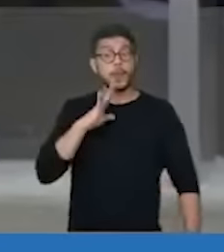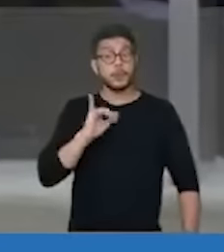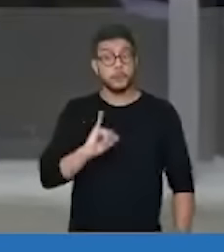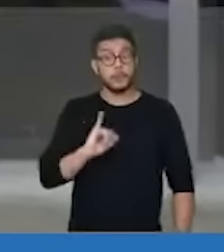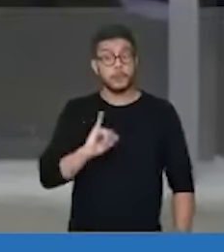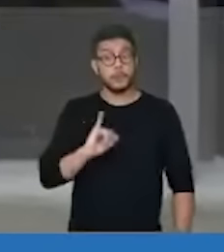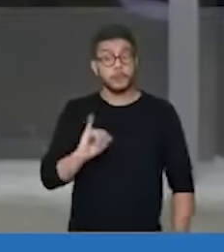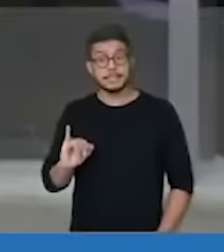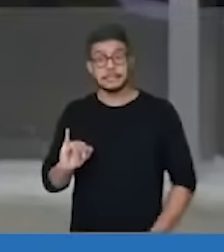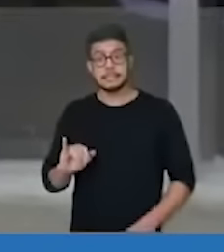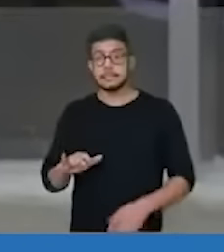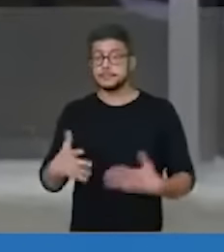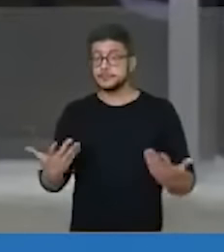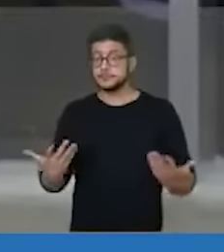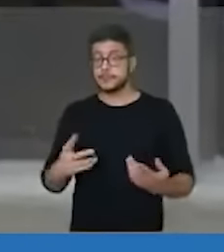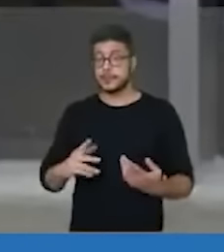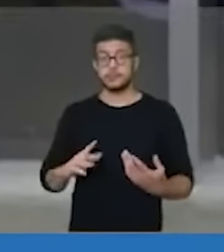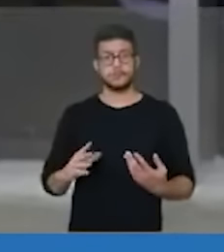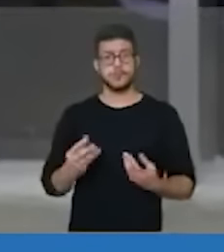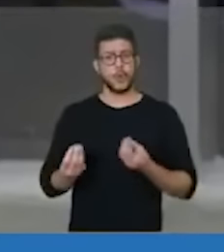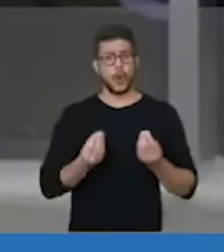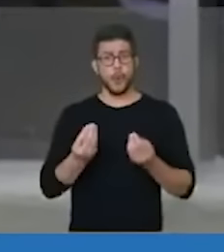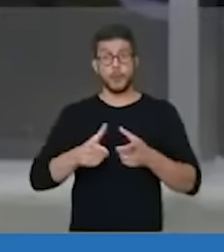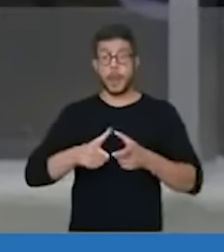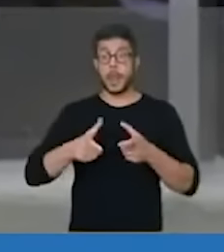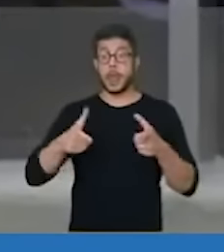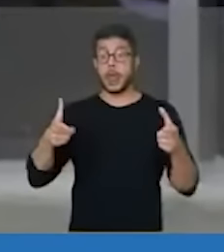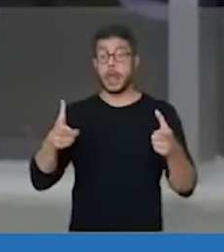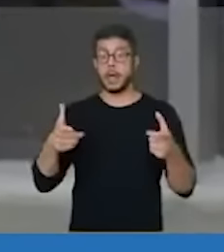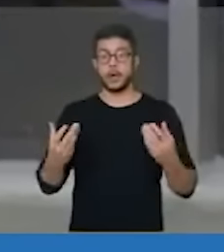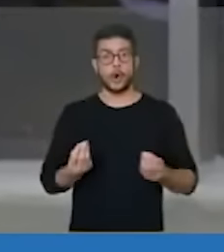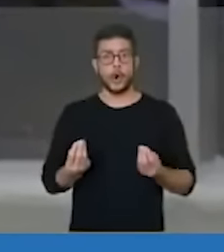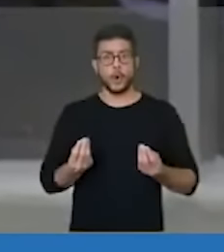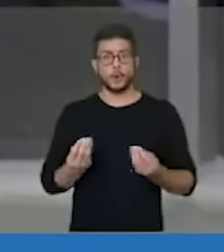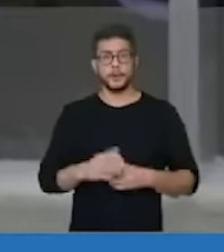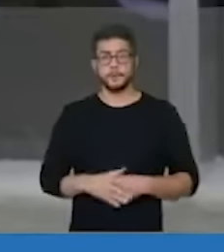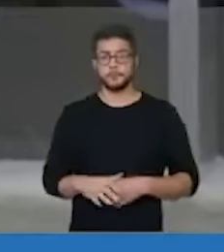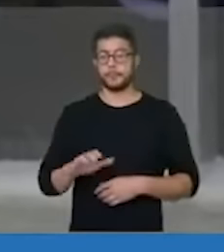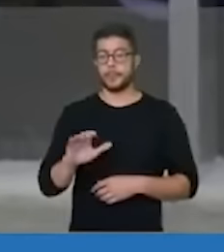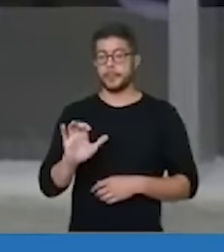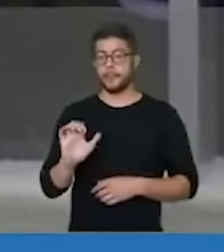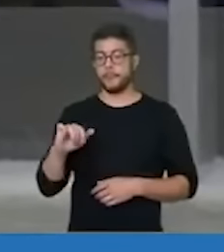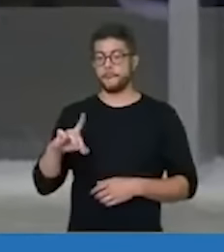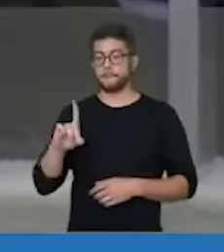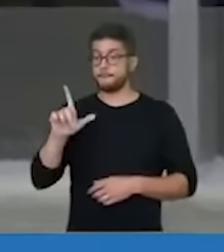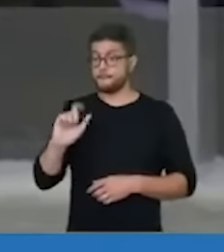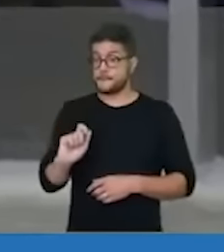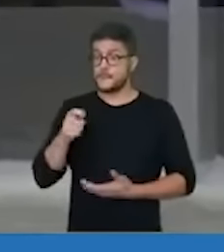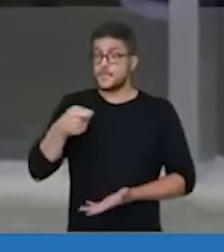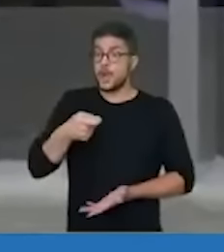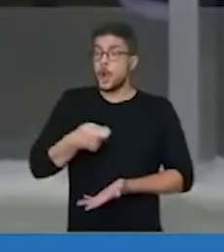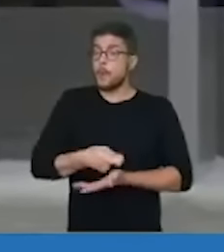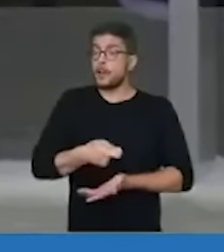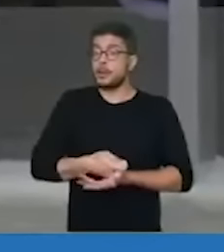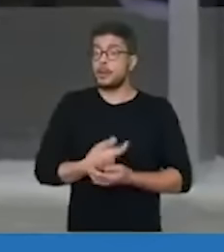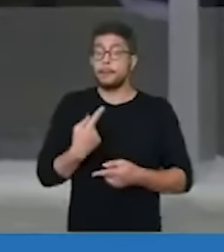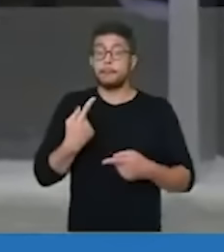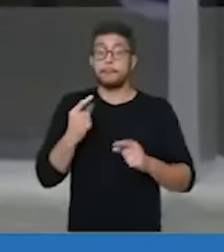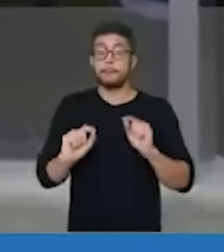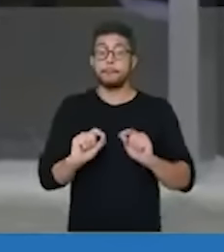que sextuplicou. Quando a gente fez as emendas obrigatórias, Alice, era porque os